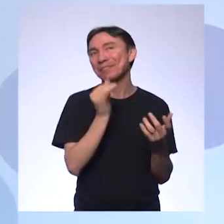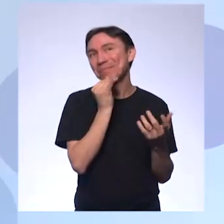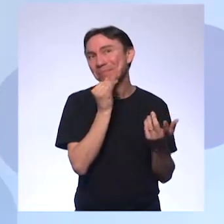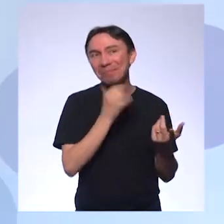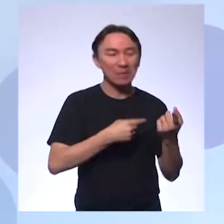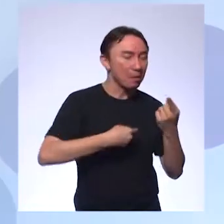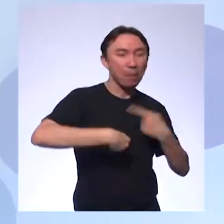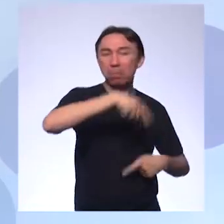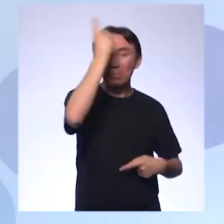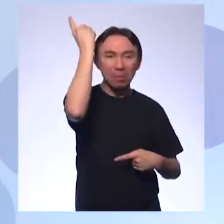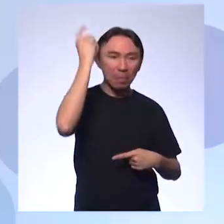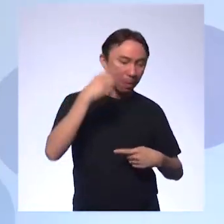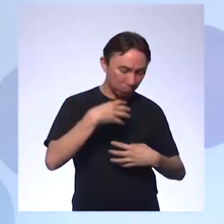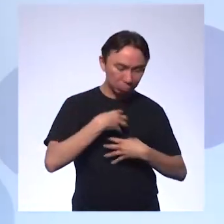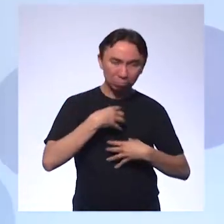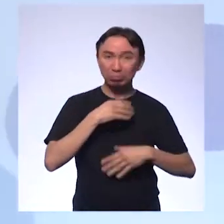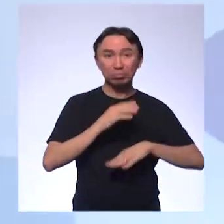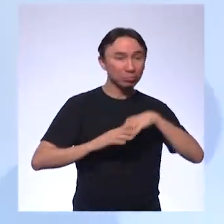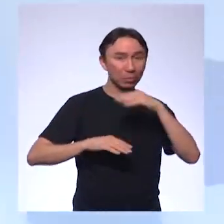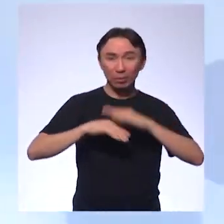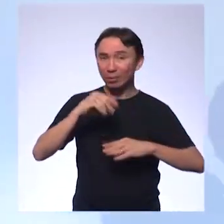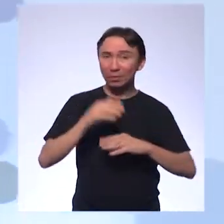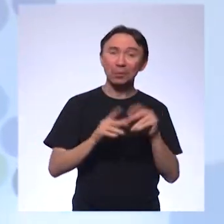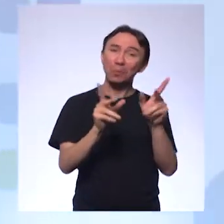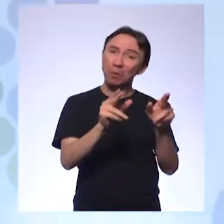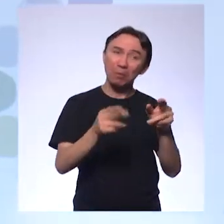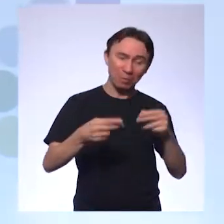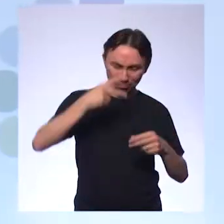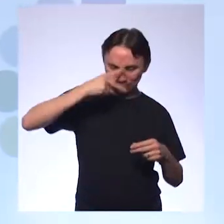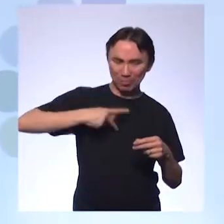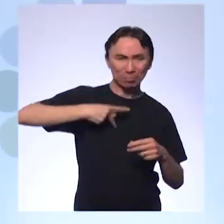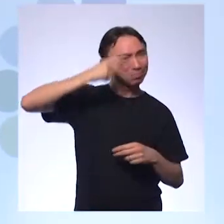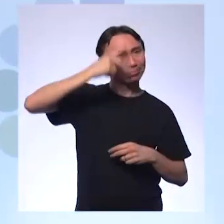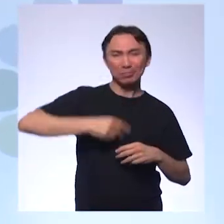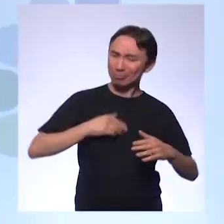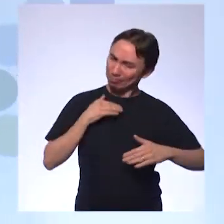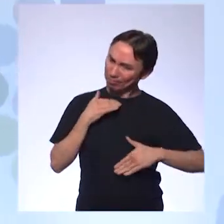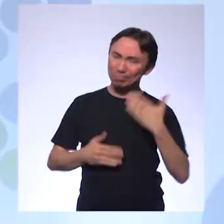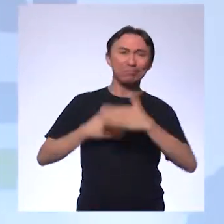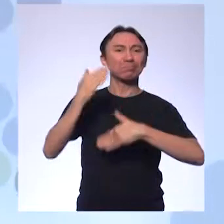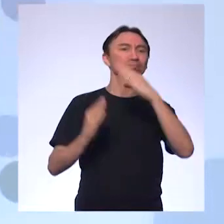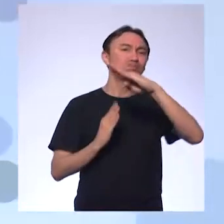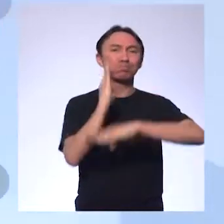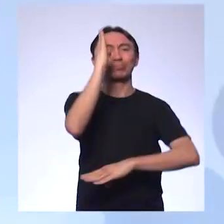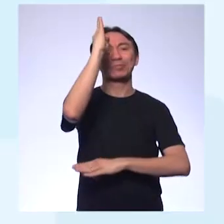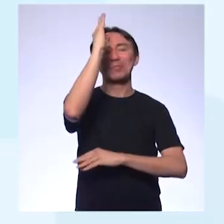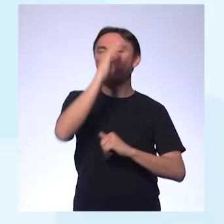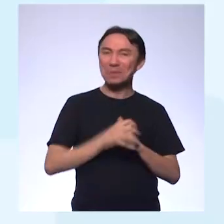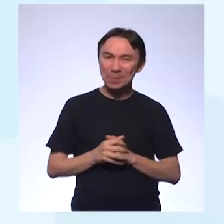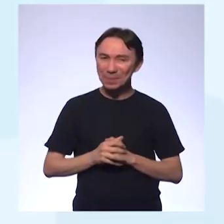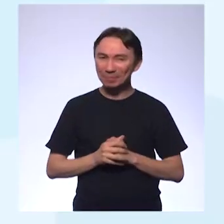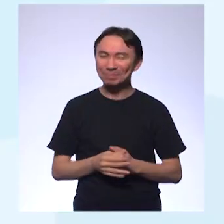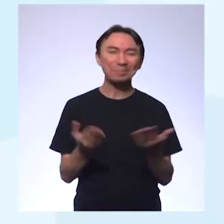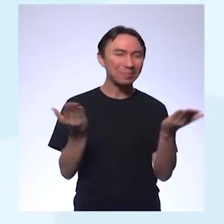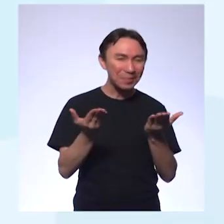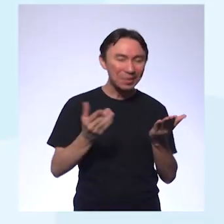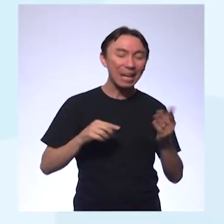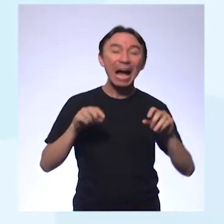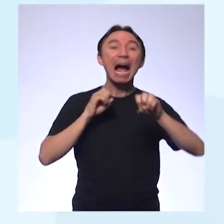a si próprio, né? Ou a si mesmo. Então, continuando na tela, qual que é o objetivo da nossa